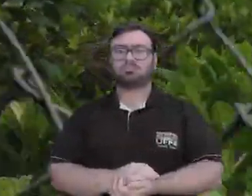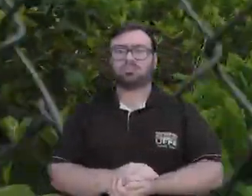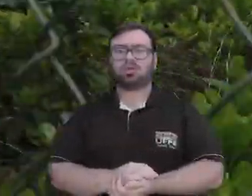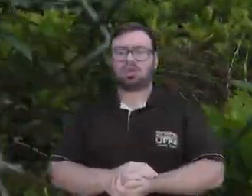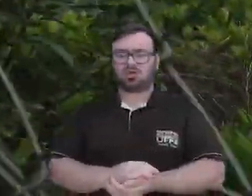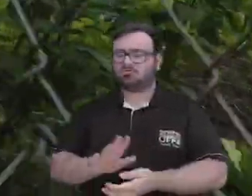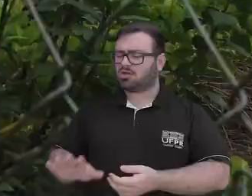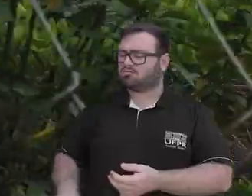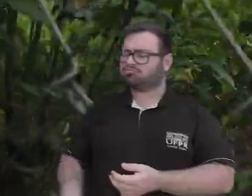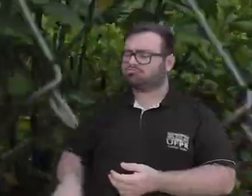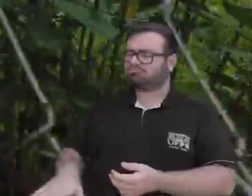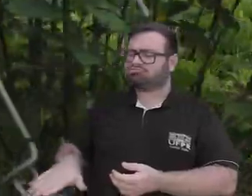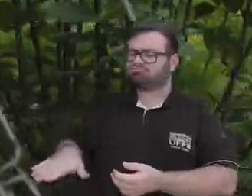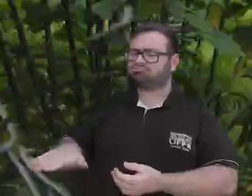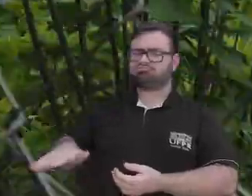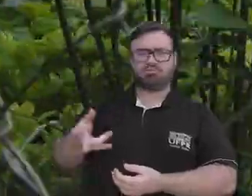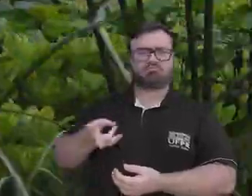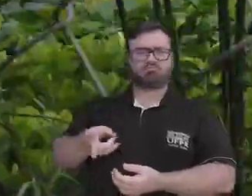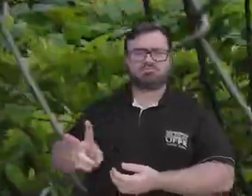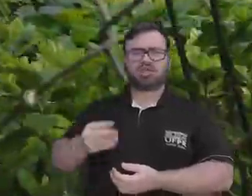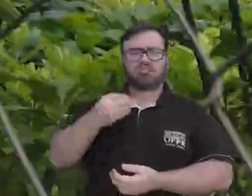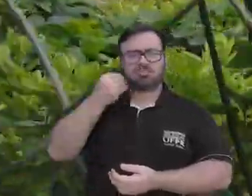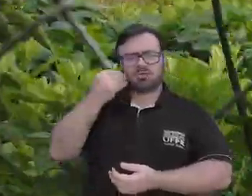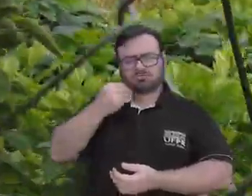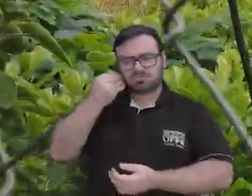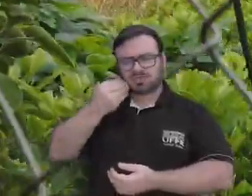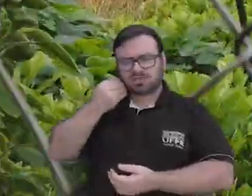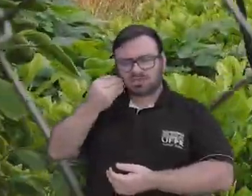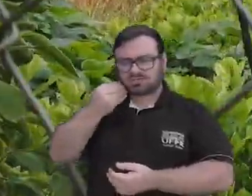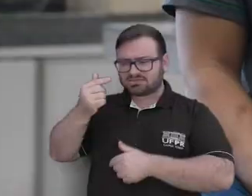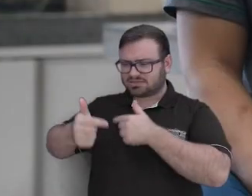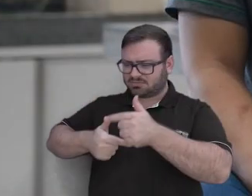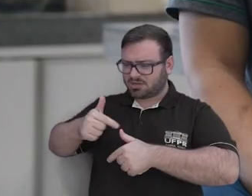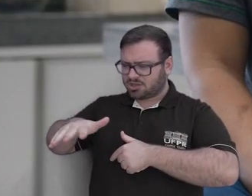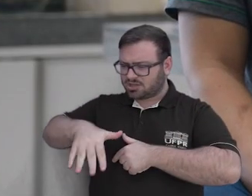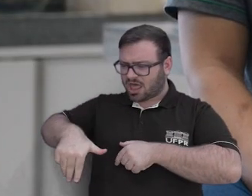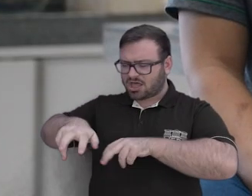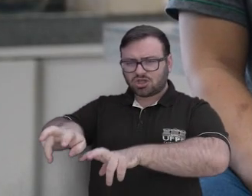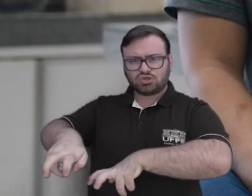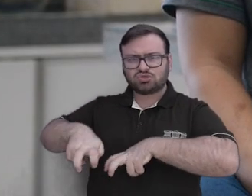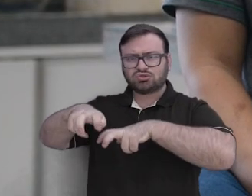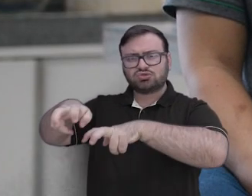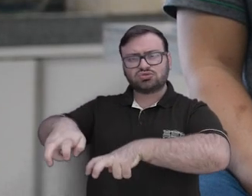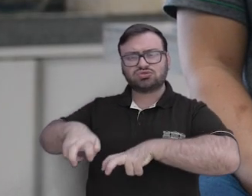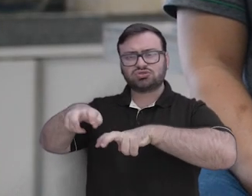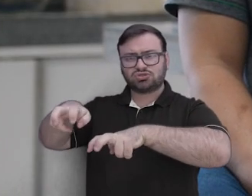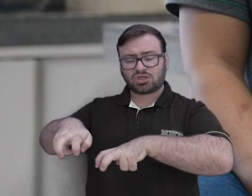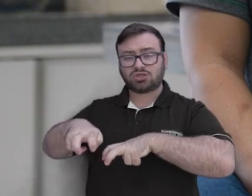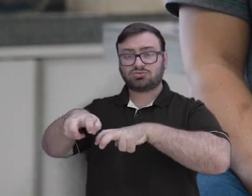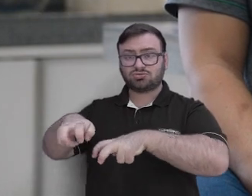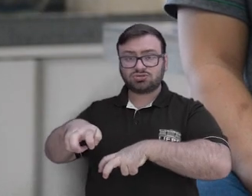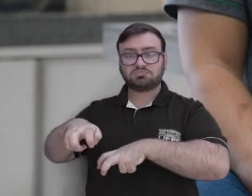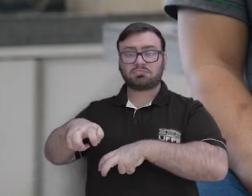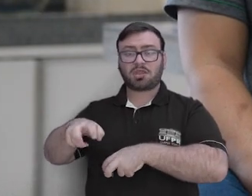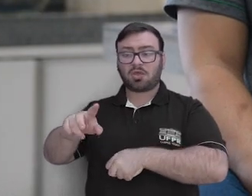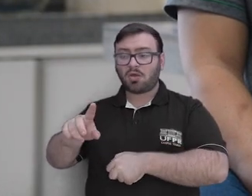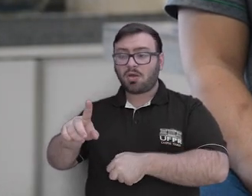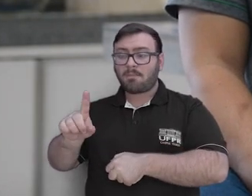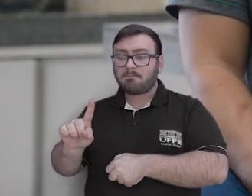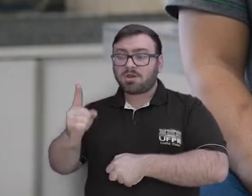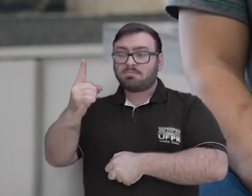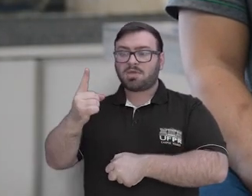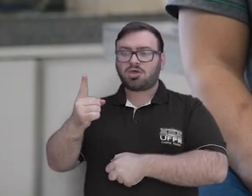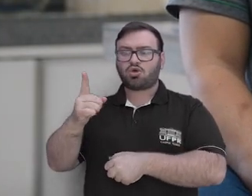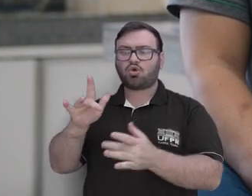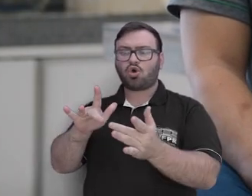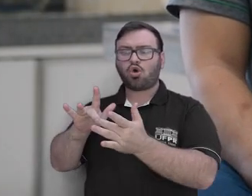Desde pequeno eu tive a vivência, no termo mais comum, a roça, né? No campo. A primeira cultura que eu